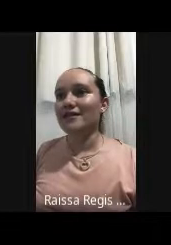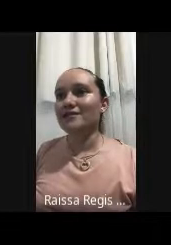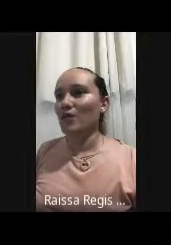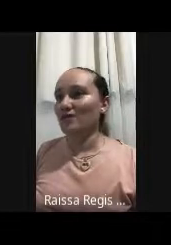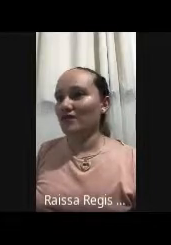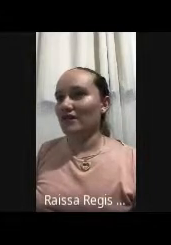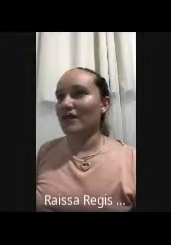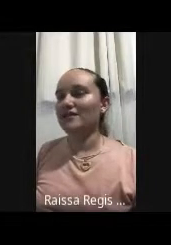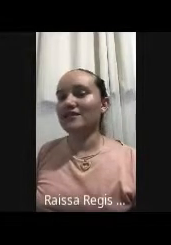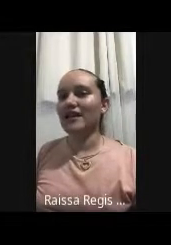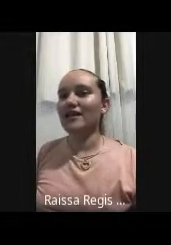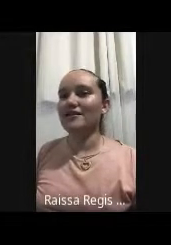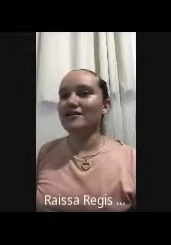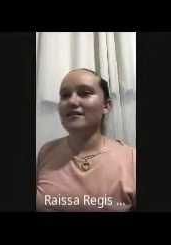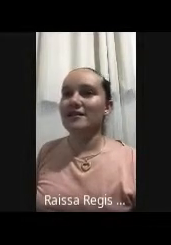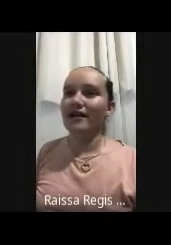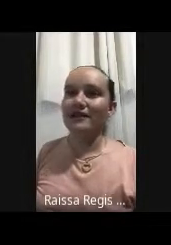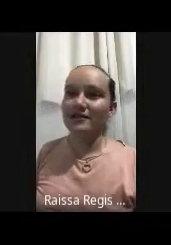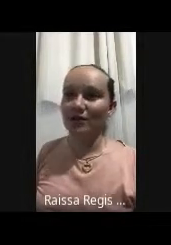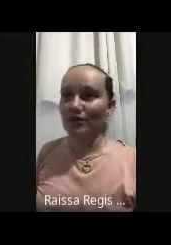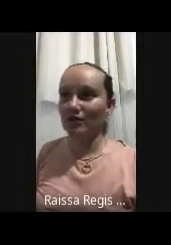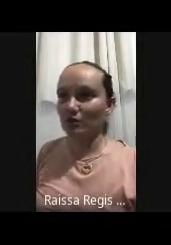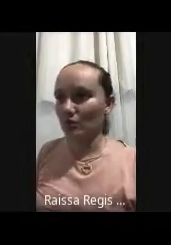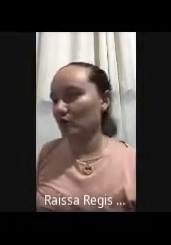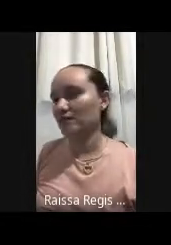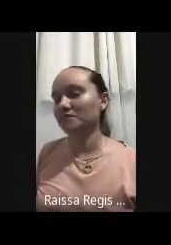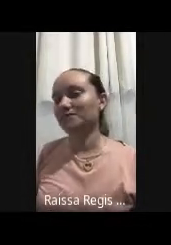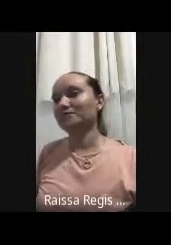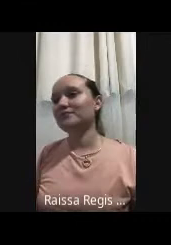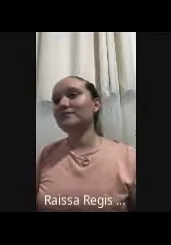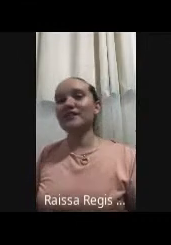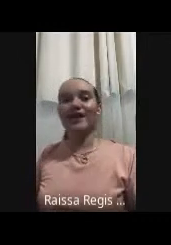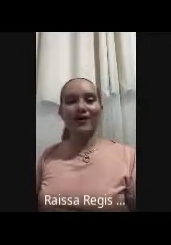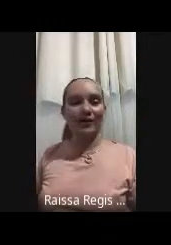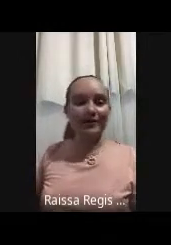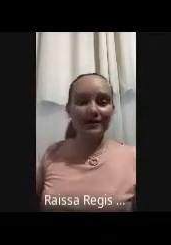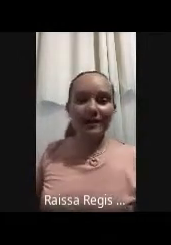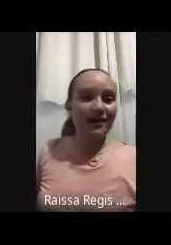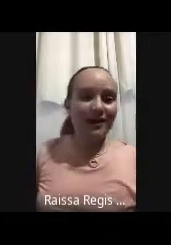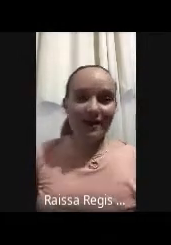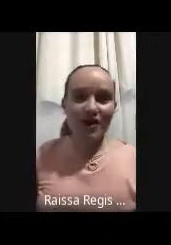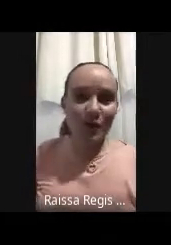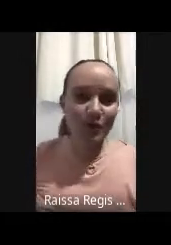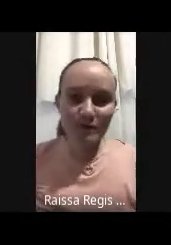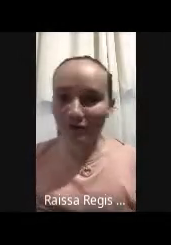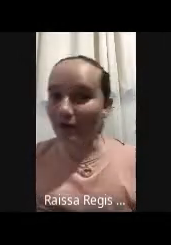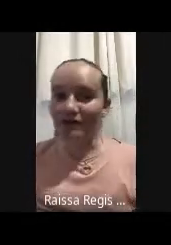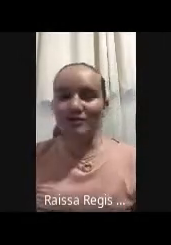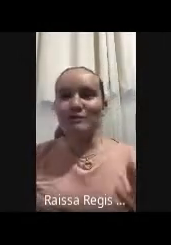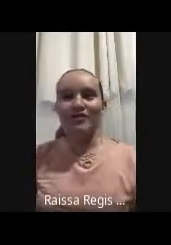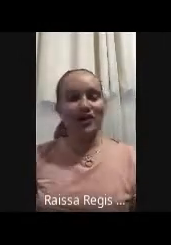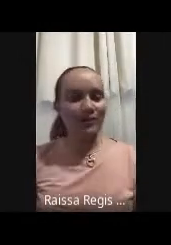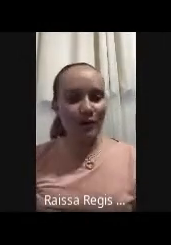Essas aqui são algumas referências, né? Dessa teoria que eu trouxe. E agora, né, chegou o esperado